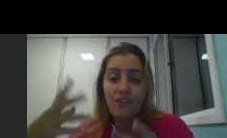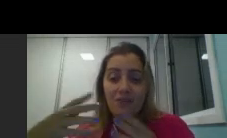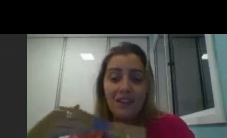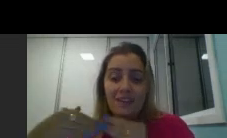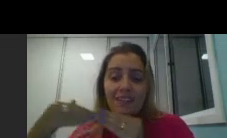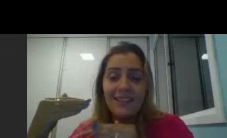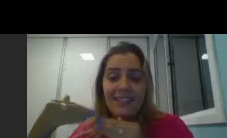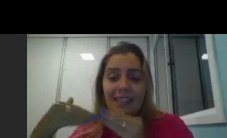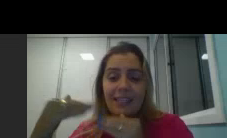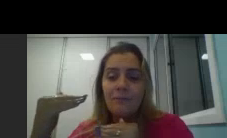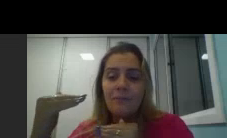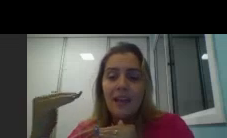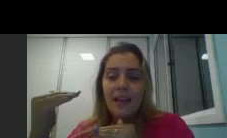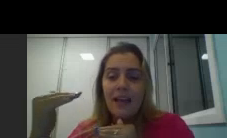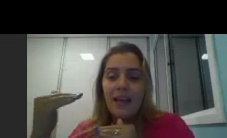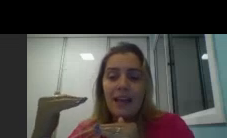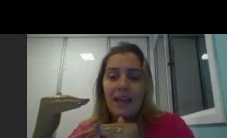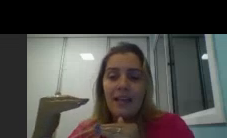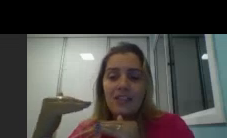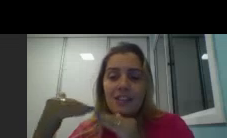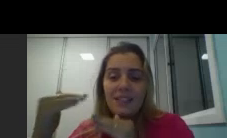que pode haver tanta